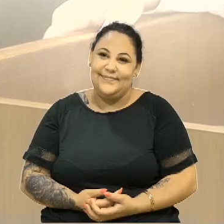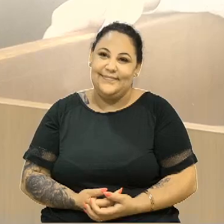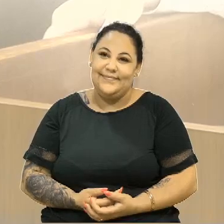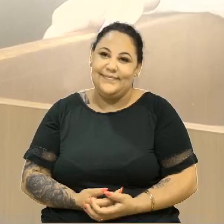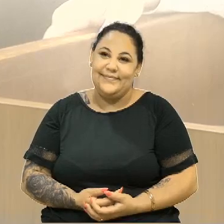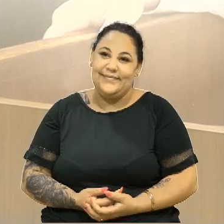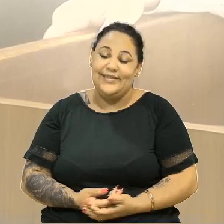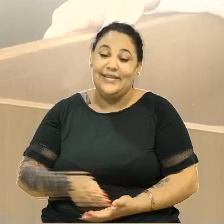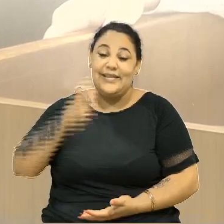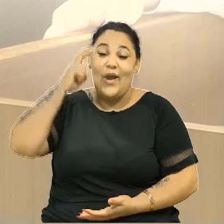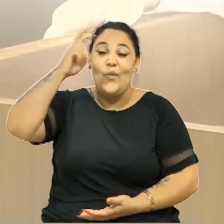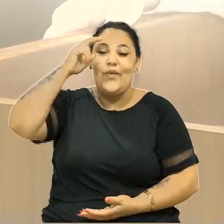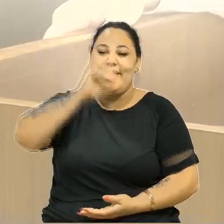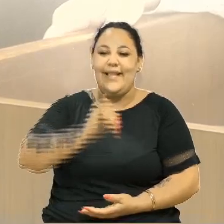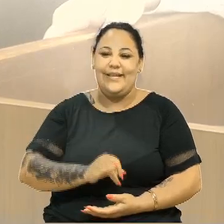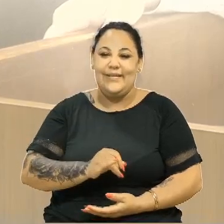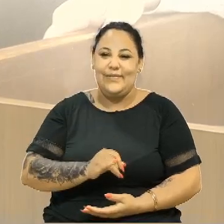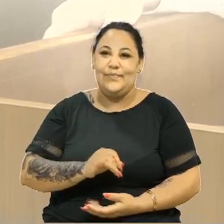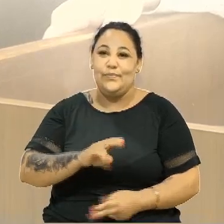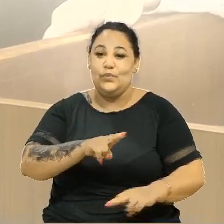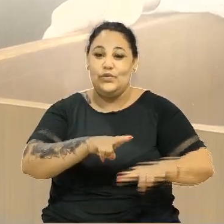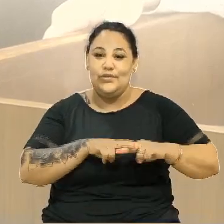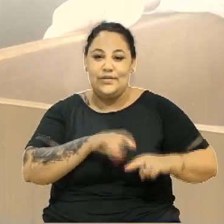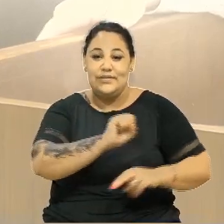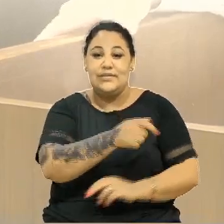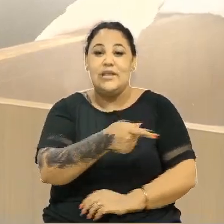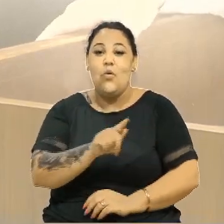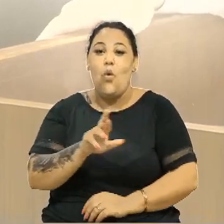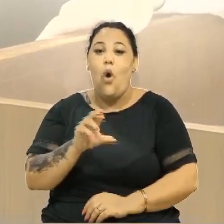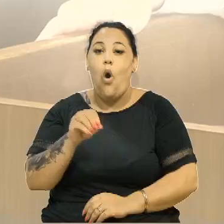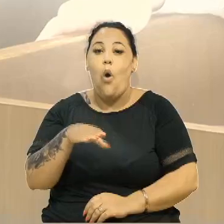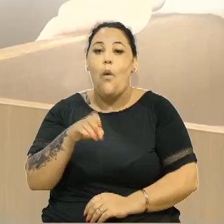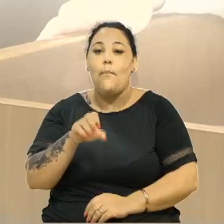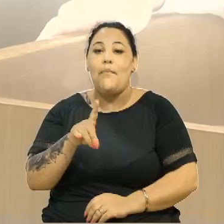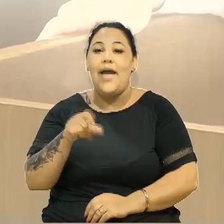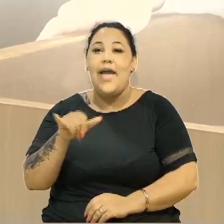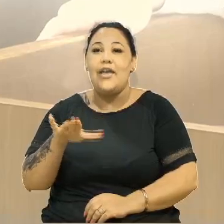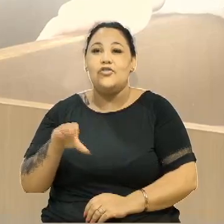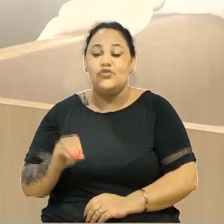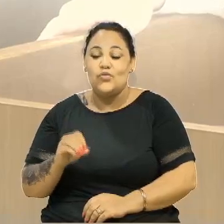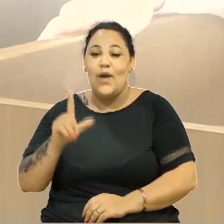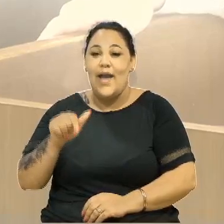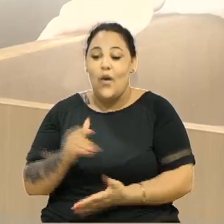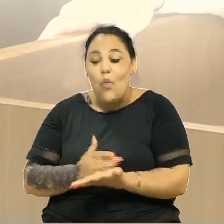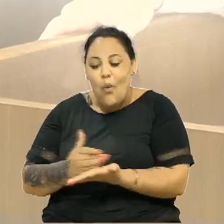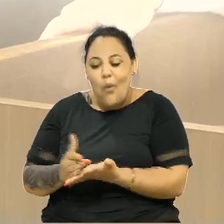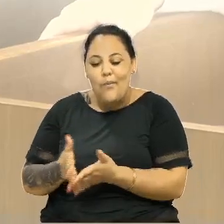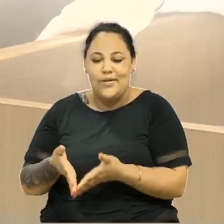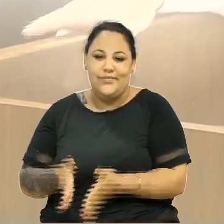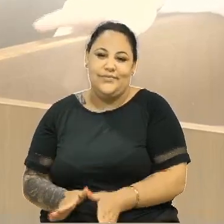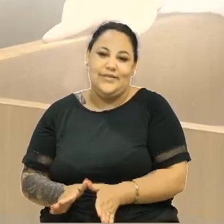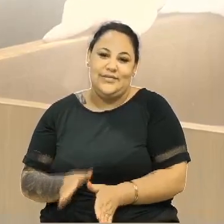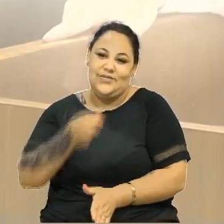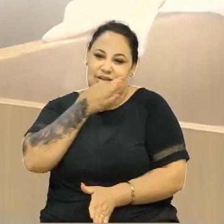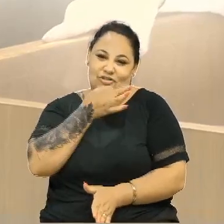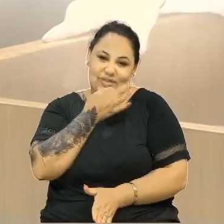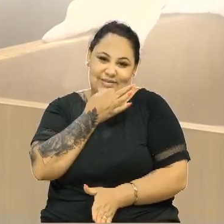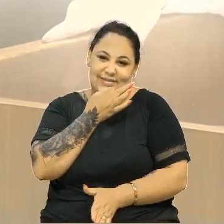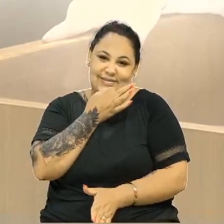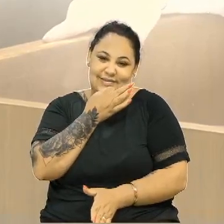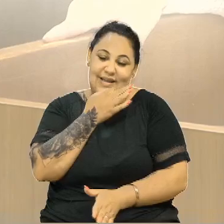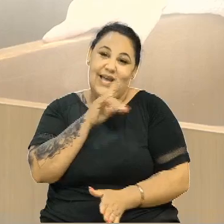isso, São Romédio é considerado o berço de Caxias do Sul. Acreditamos que